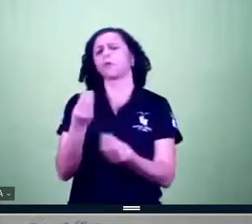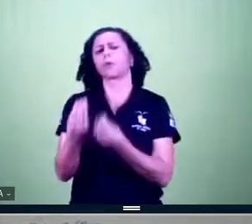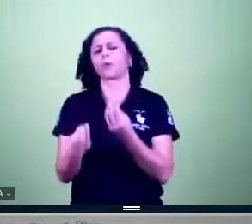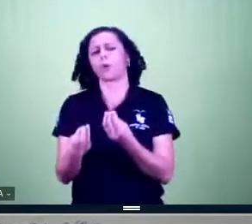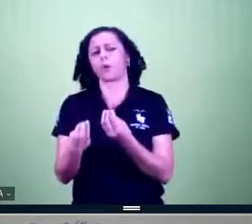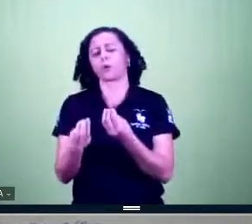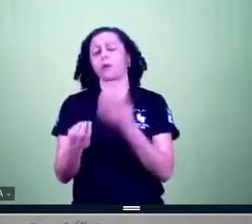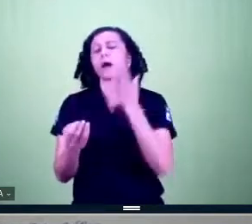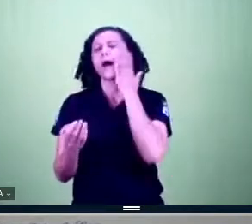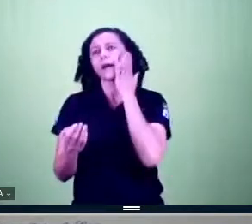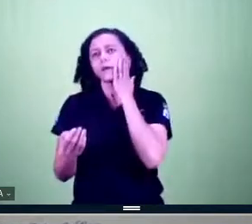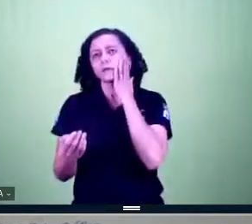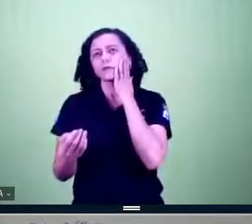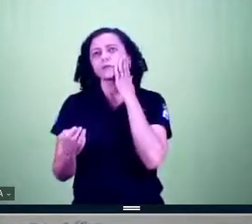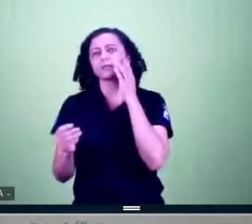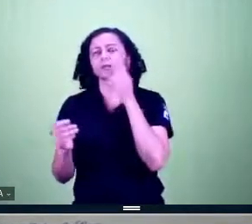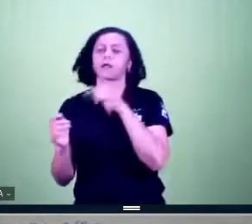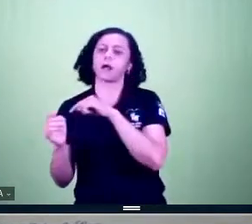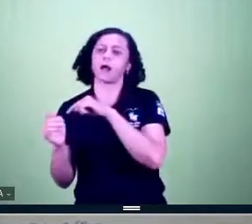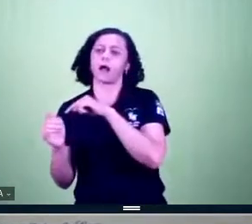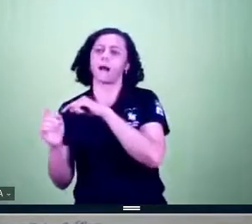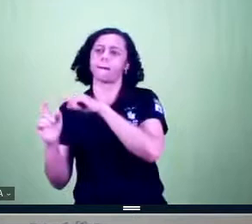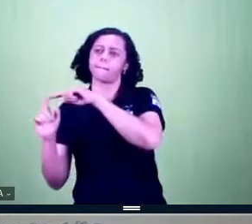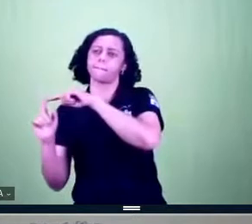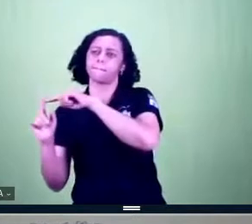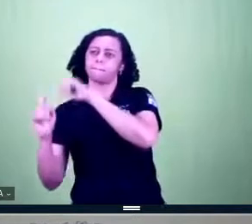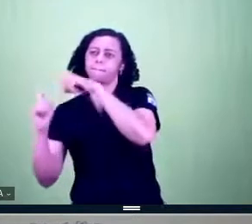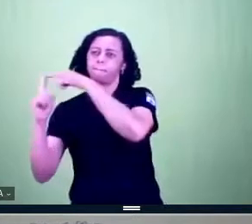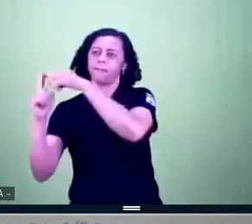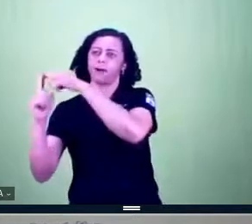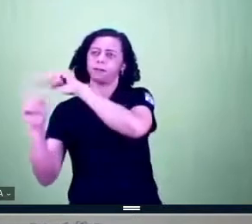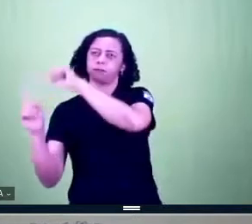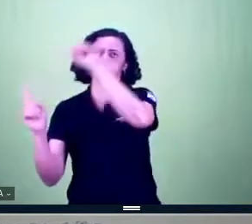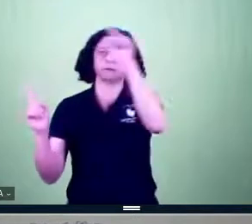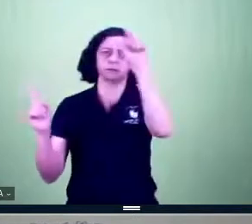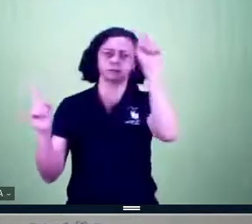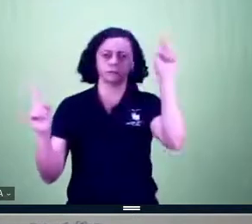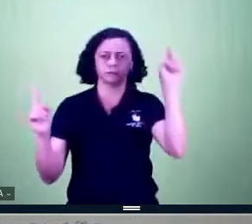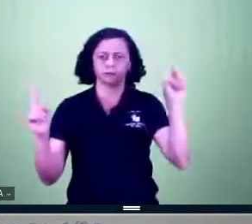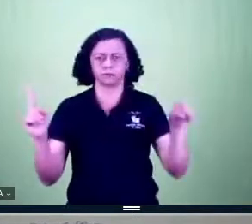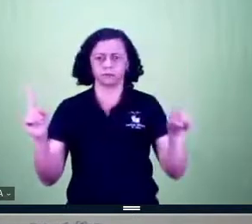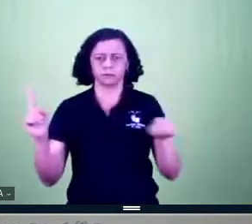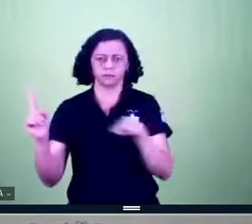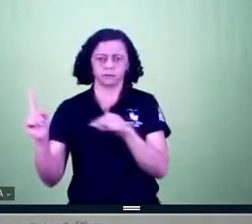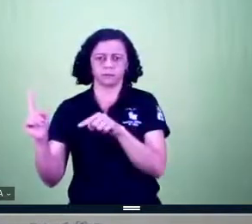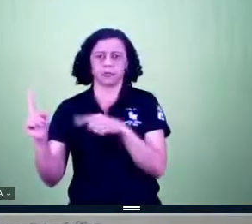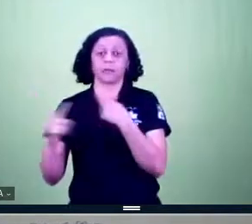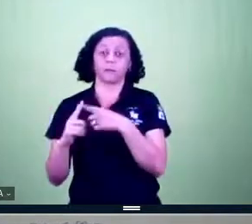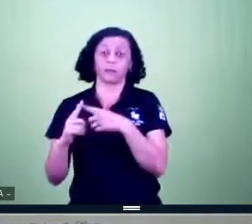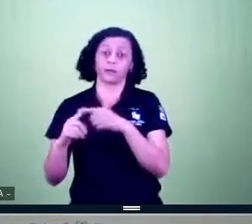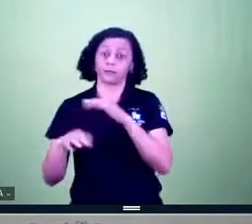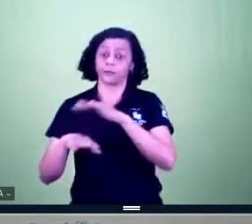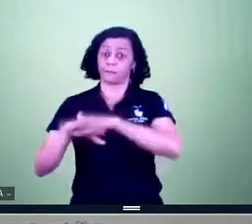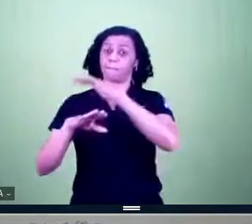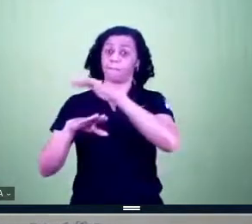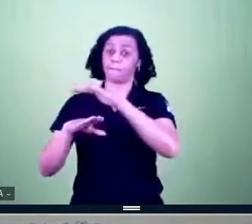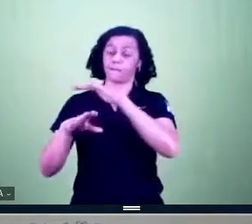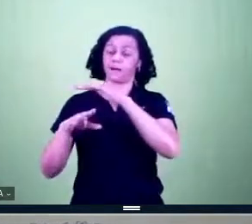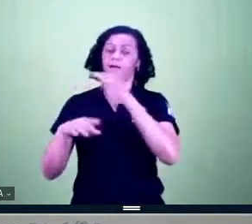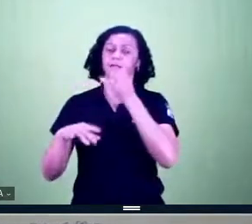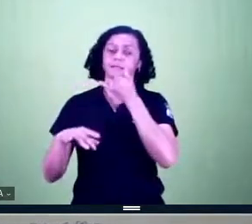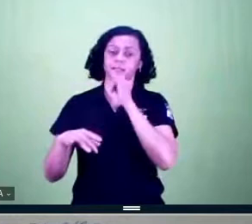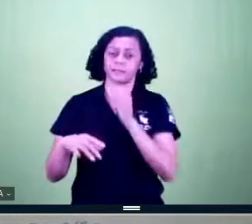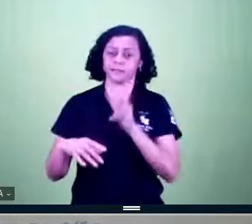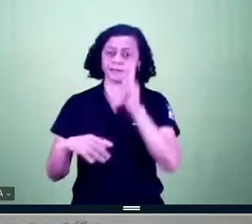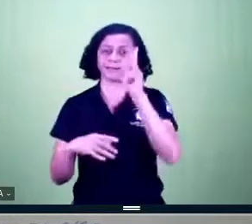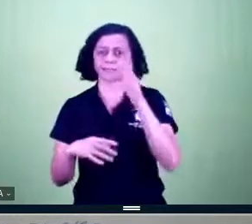da fonte do mais para o menos, aqui, se a corrente está andando nesse sentido, é porque aqui tem mais tensão do que aqui. Porque se não tivesse,